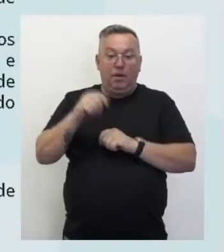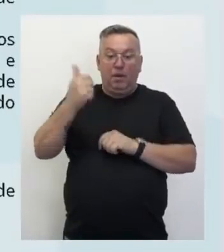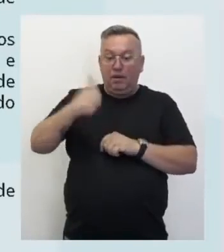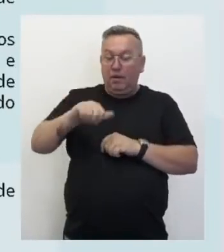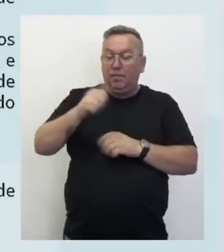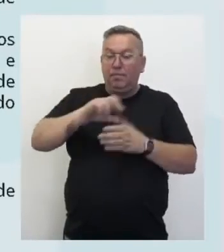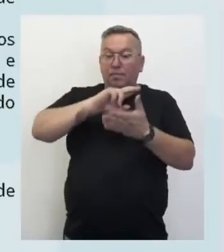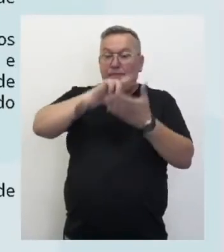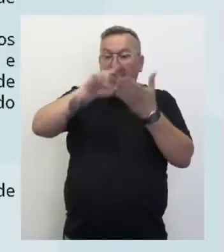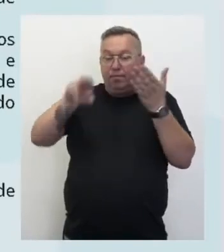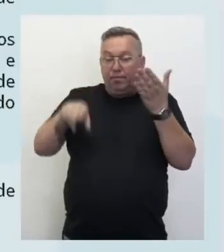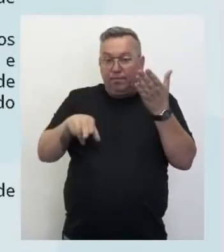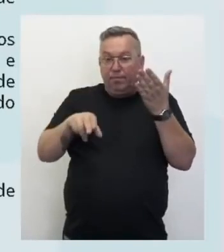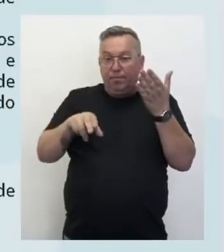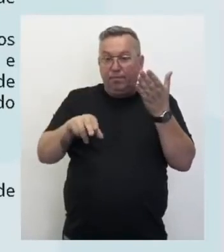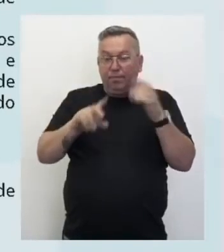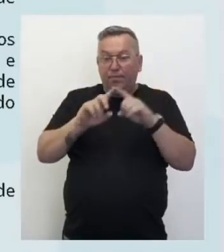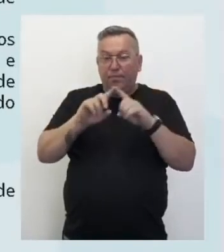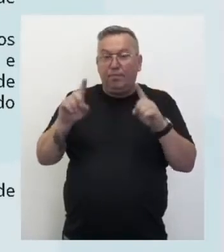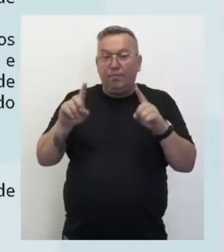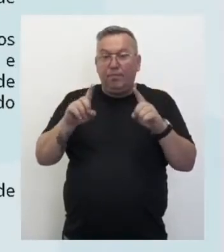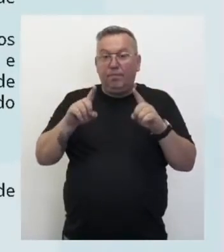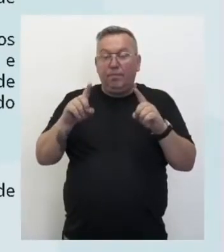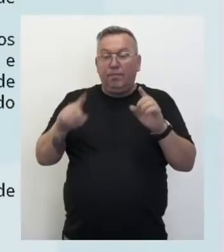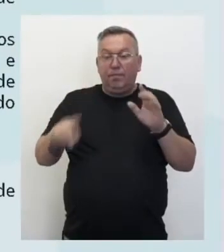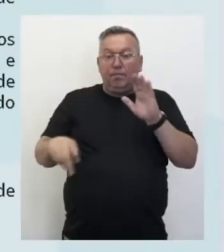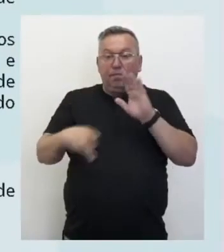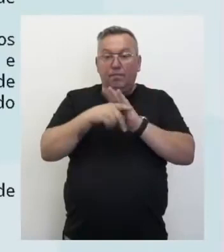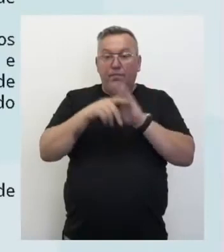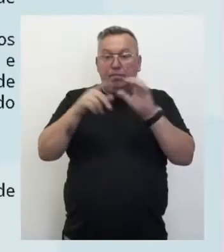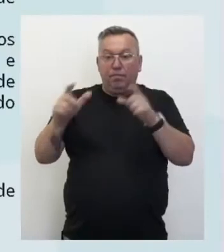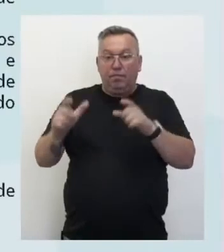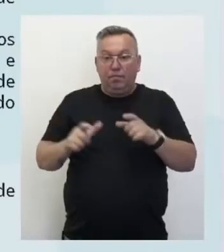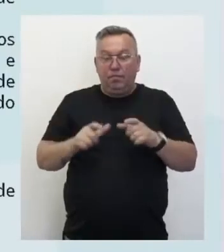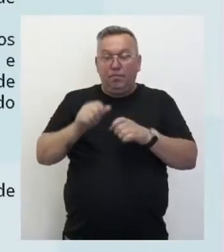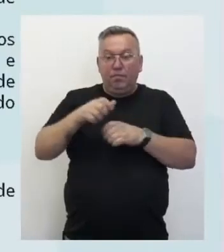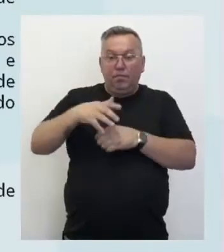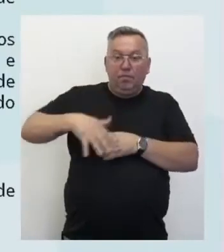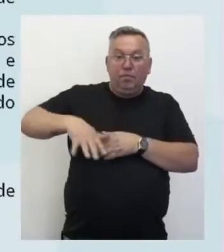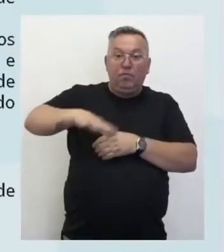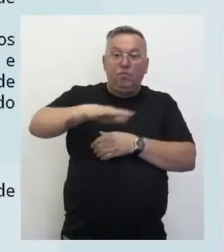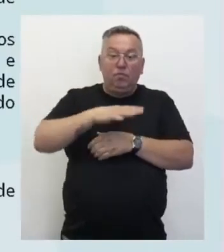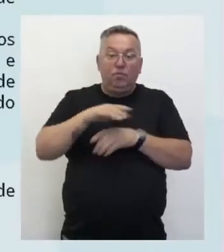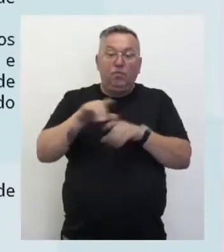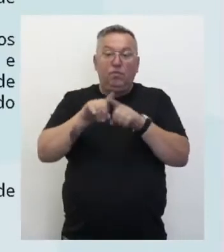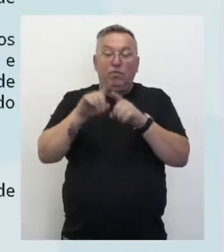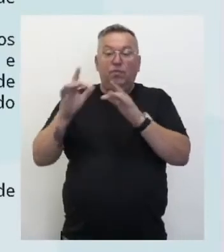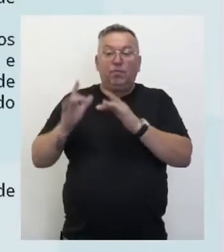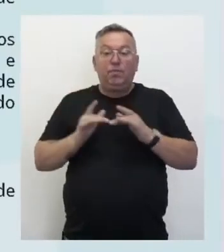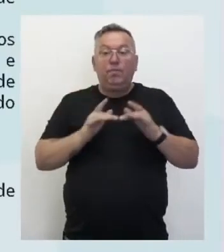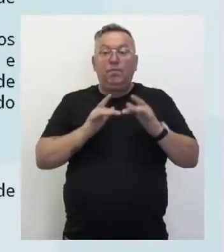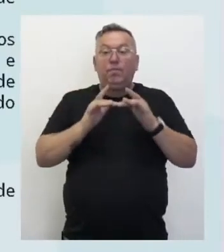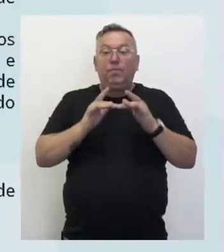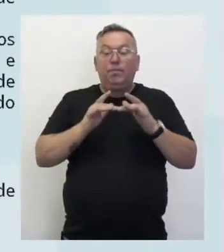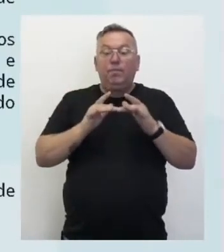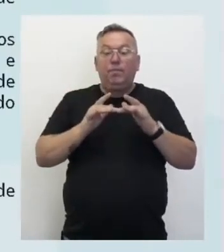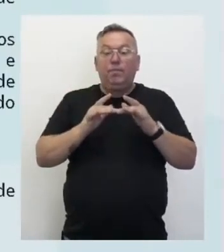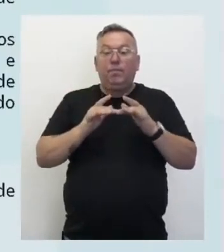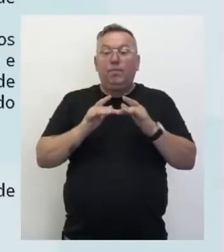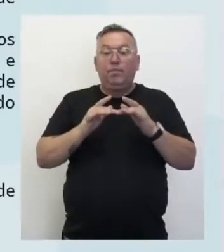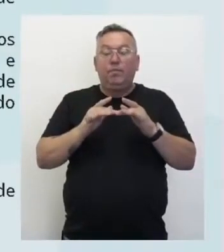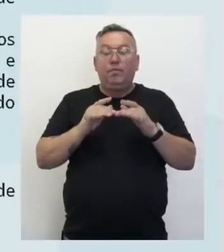as diferenças na apropriação dos espaços urbanos, relacionando-os com